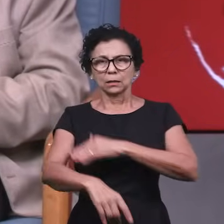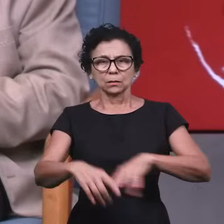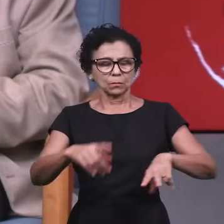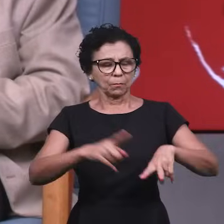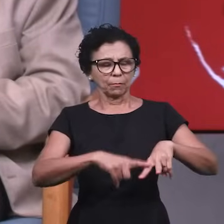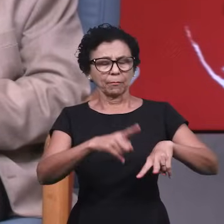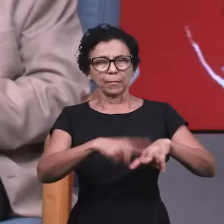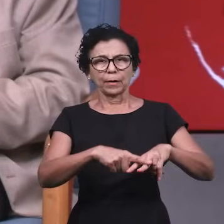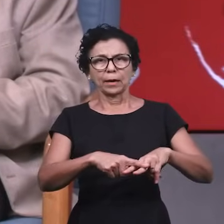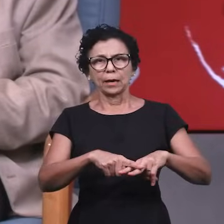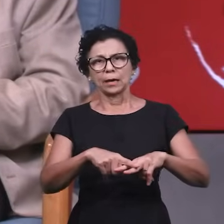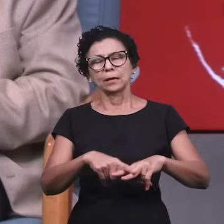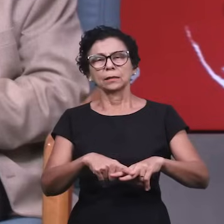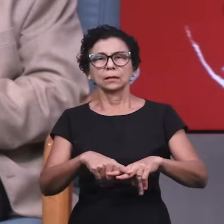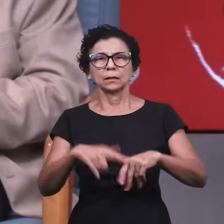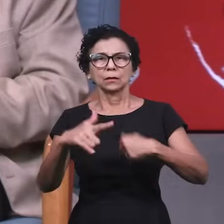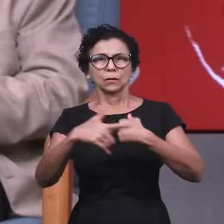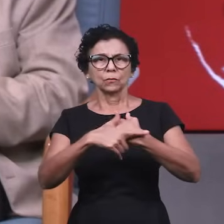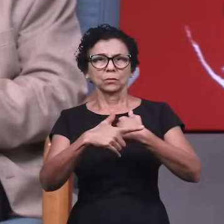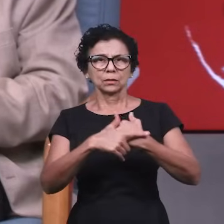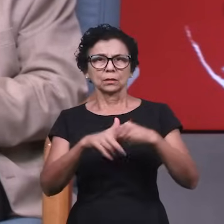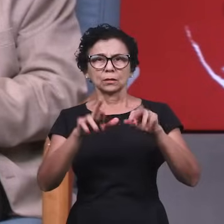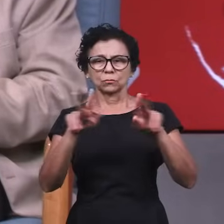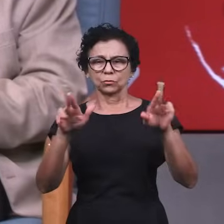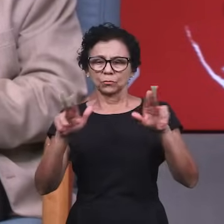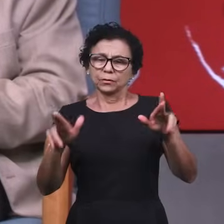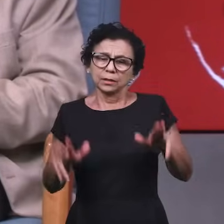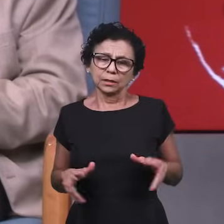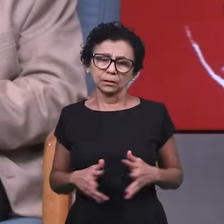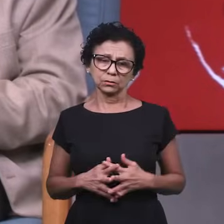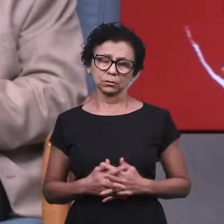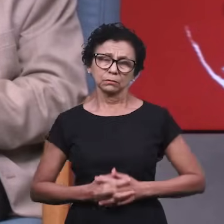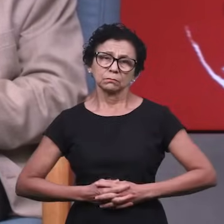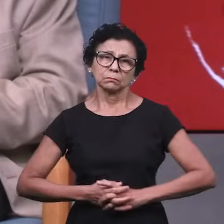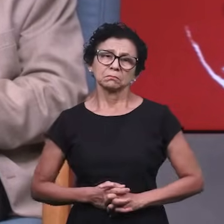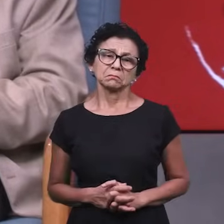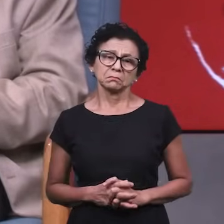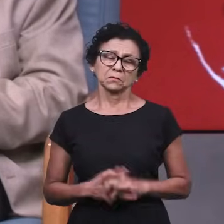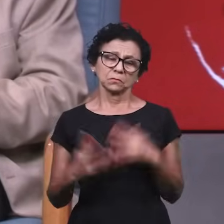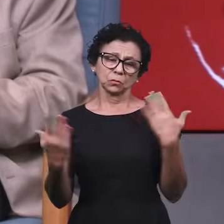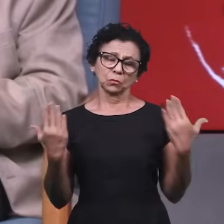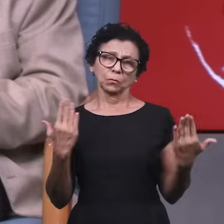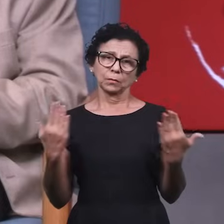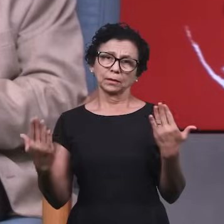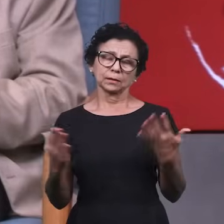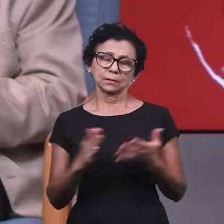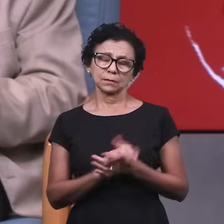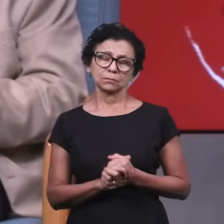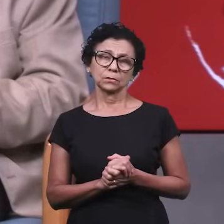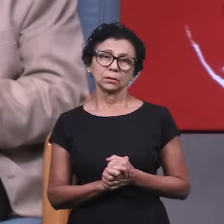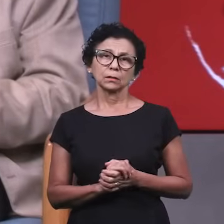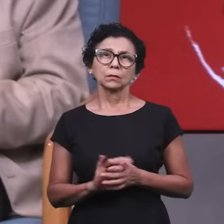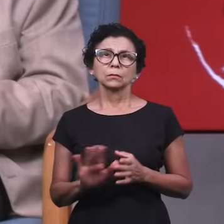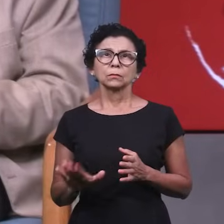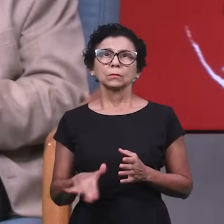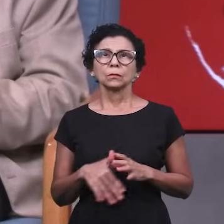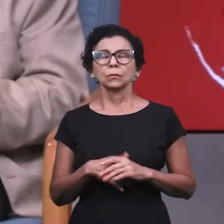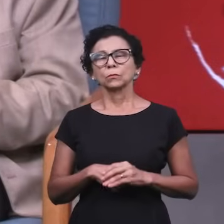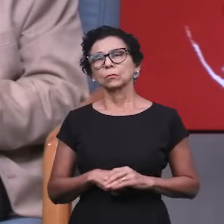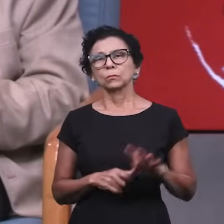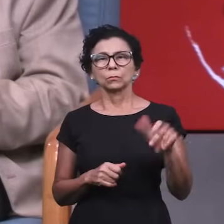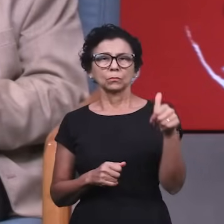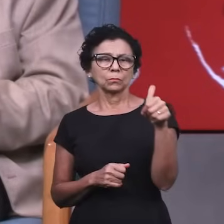Então, se você for olhar anatomicamente, o primeiro dedo né? O dedo, né?